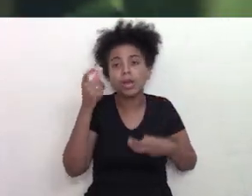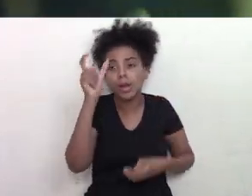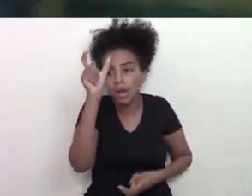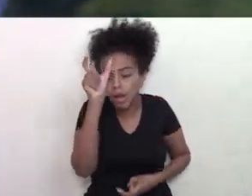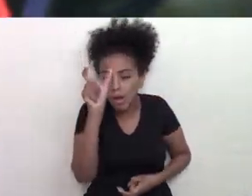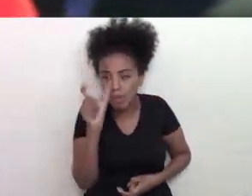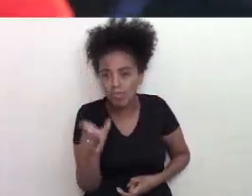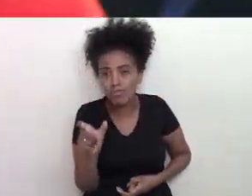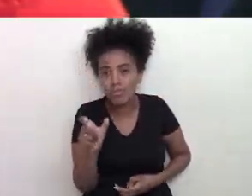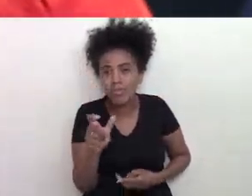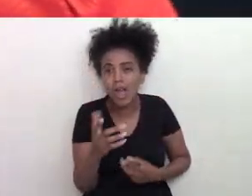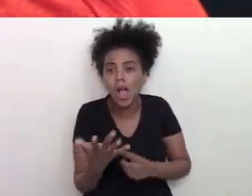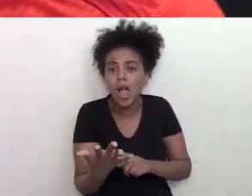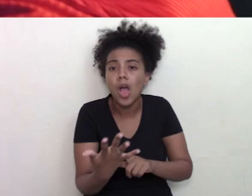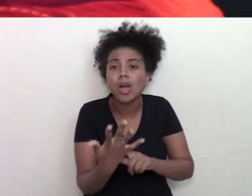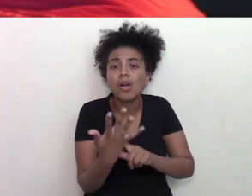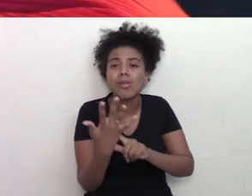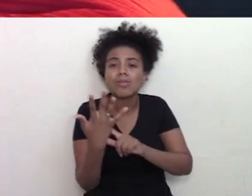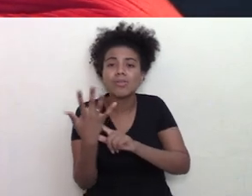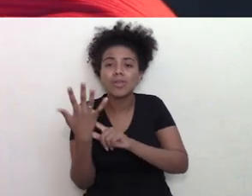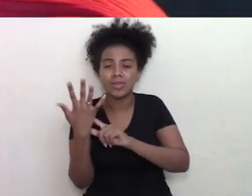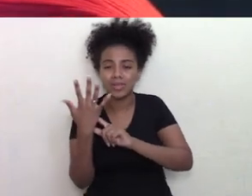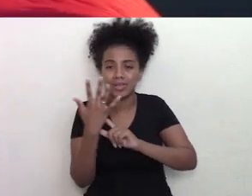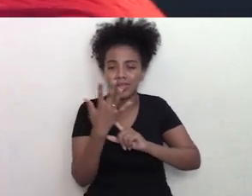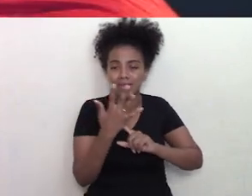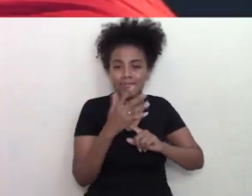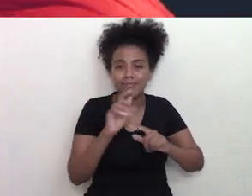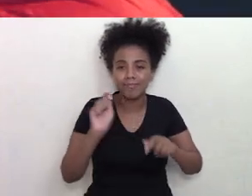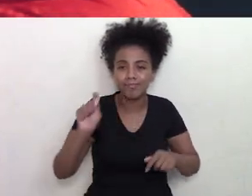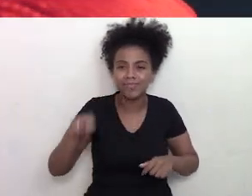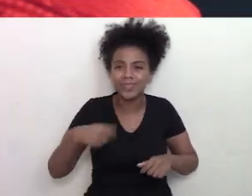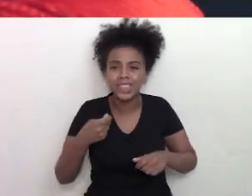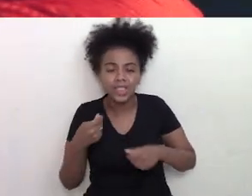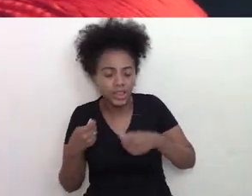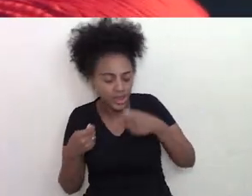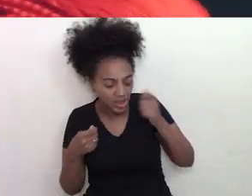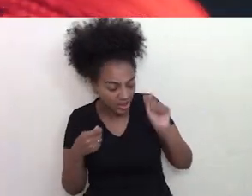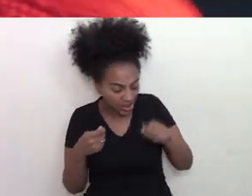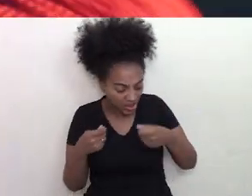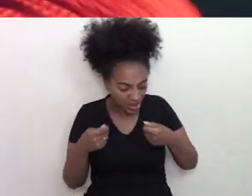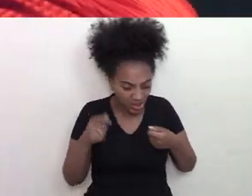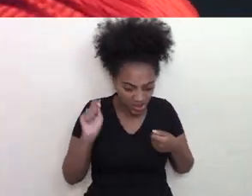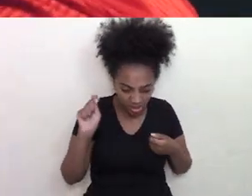você vinha dando sinais que eu não vi.